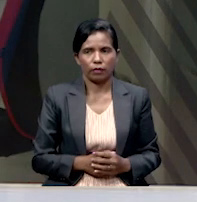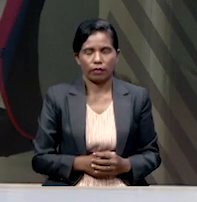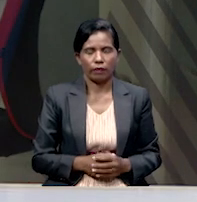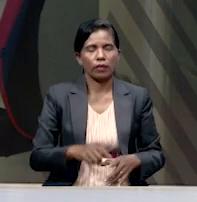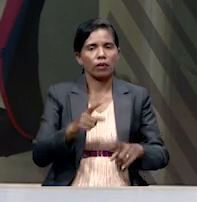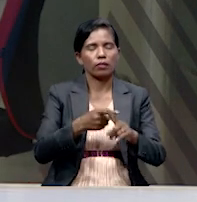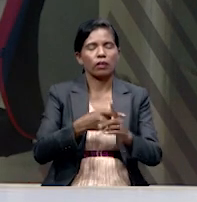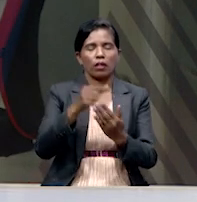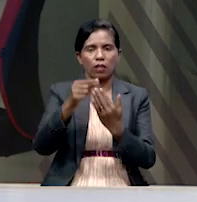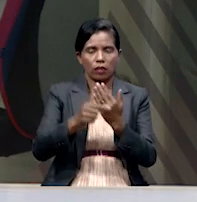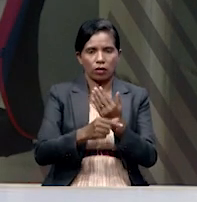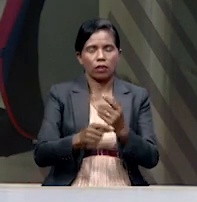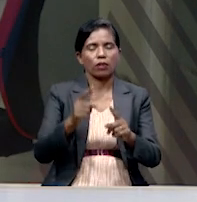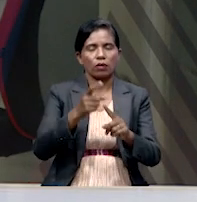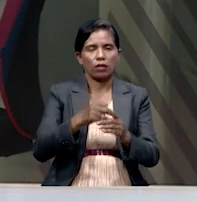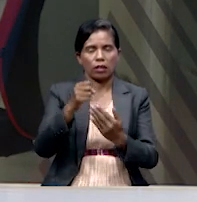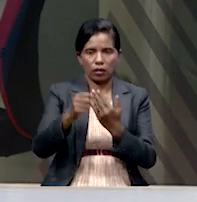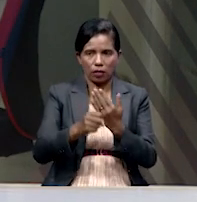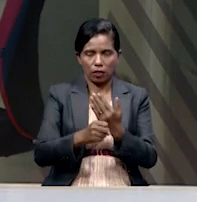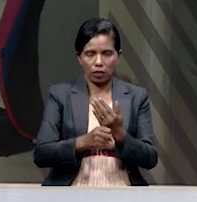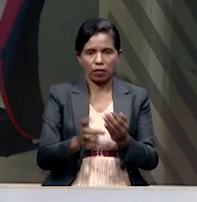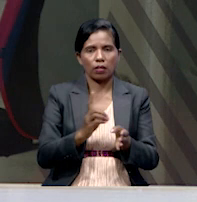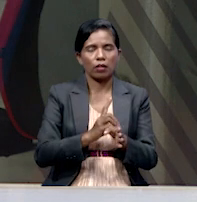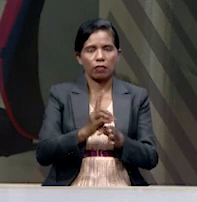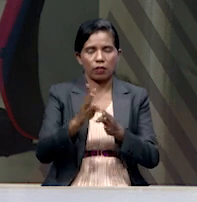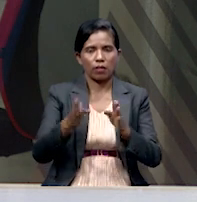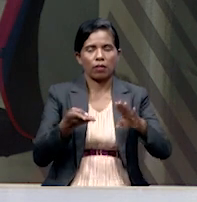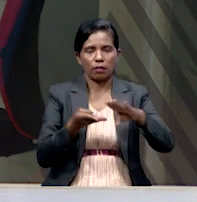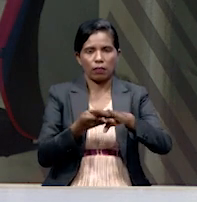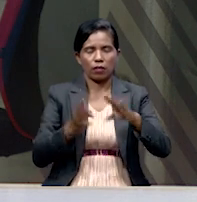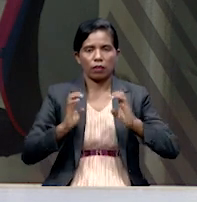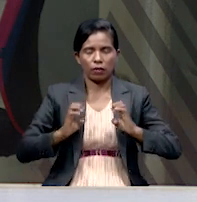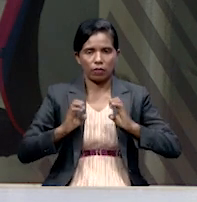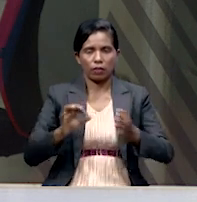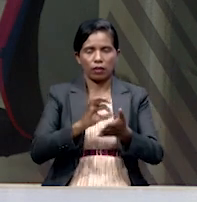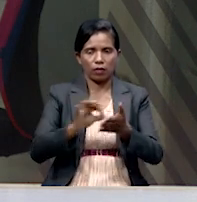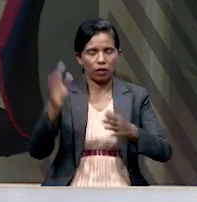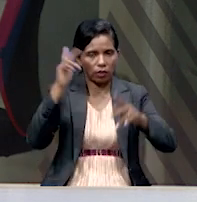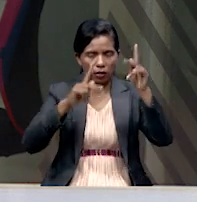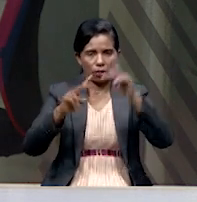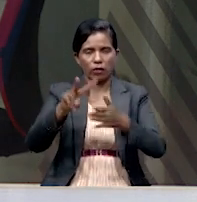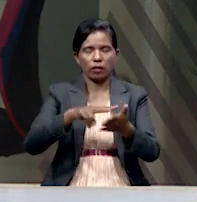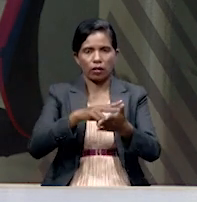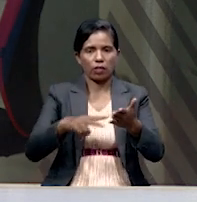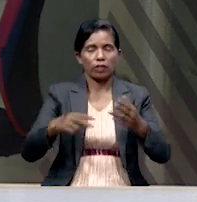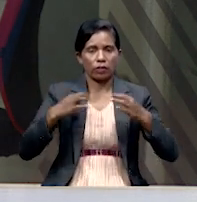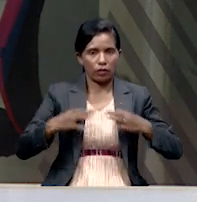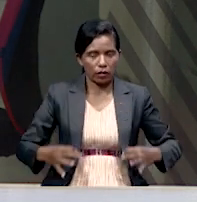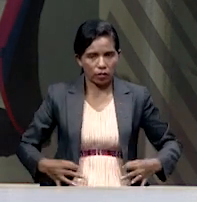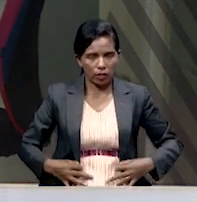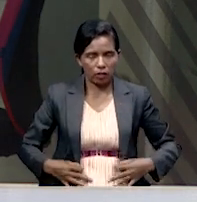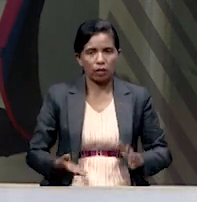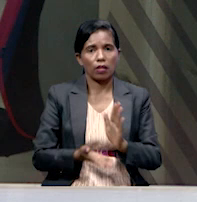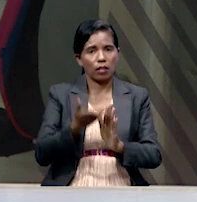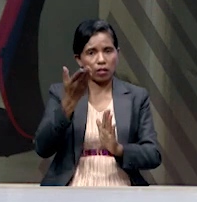Fulan agosto to inisi fulan setembro ne, Departamento Banco de Emergência resiste a caso de violência física social,